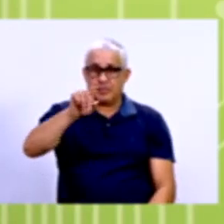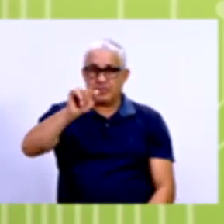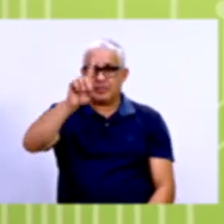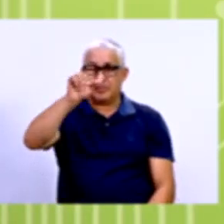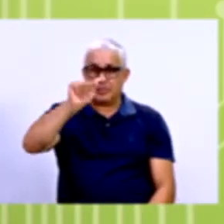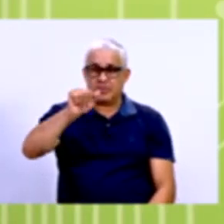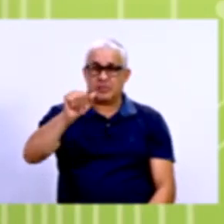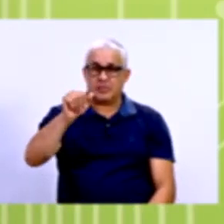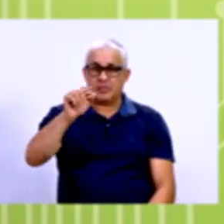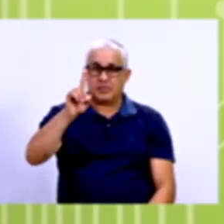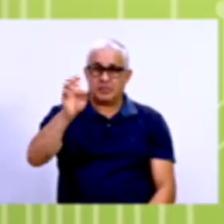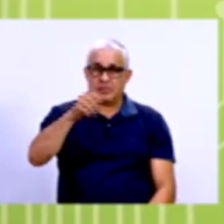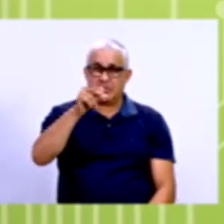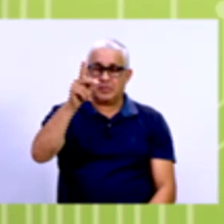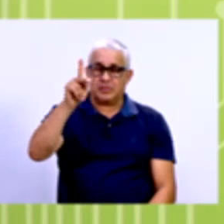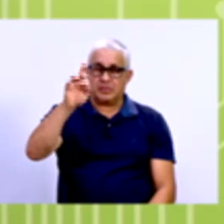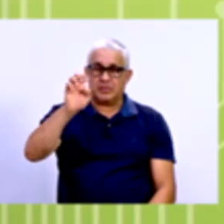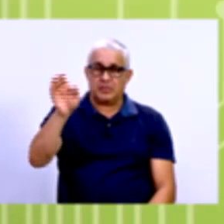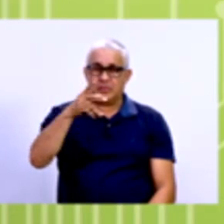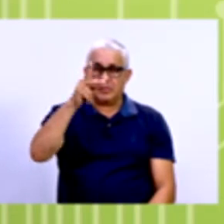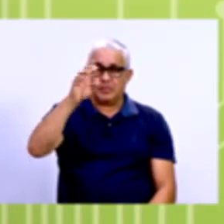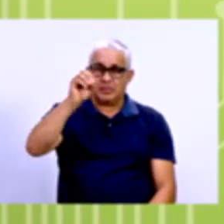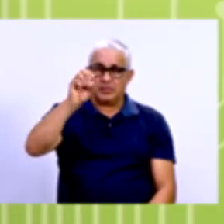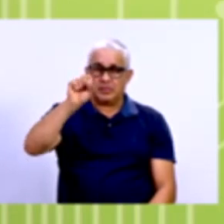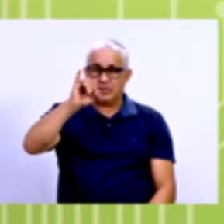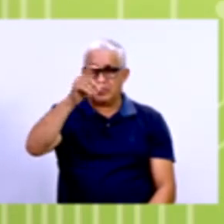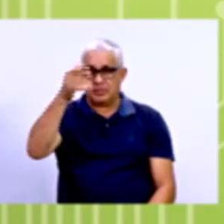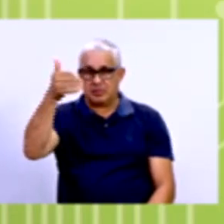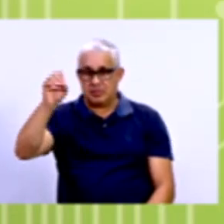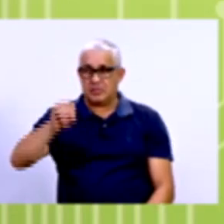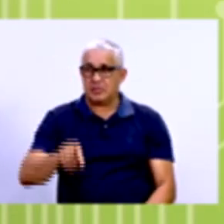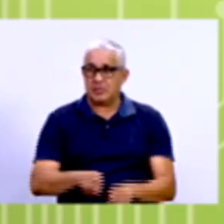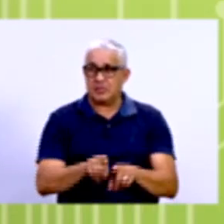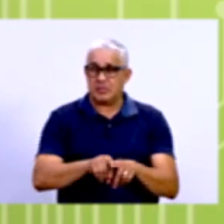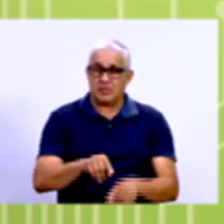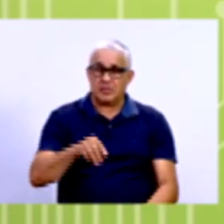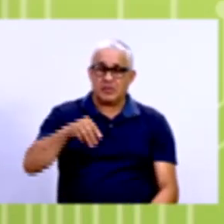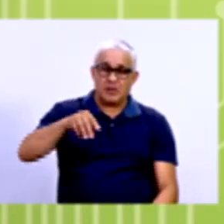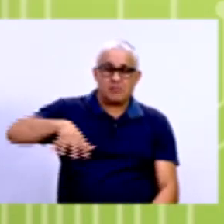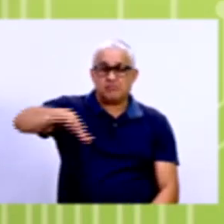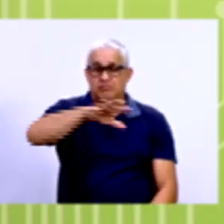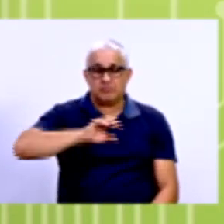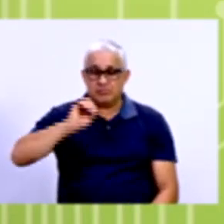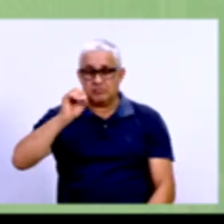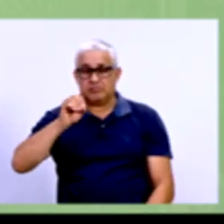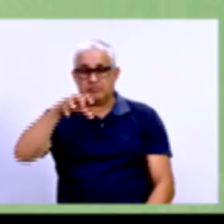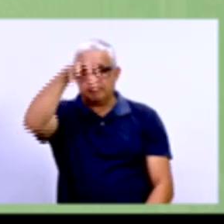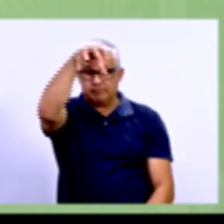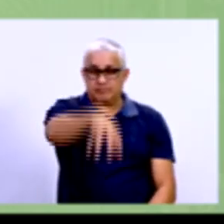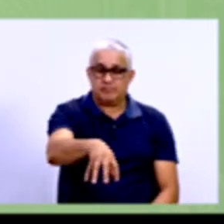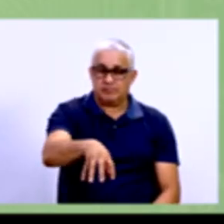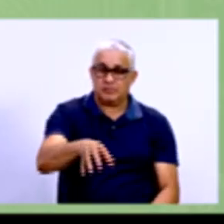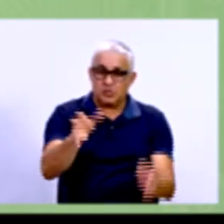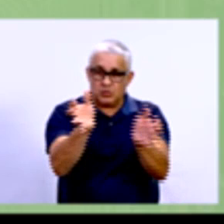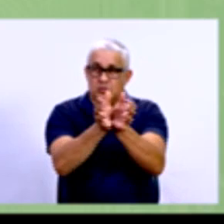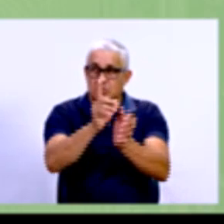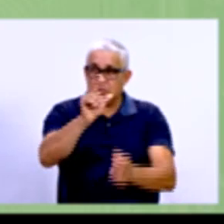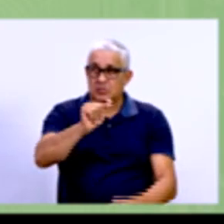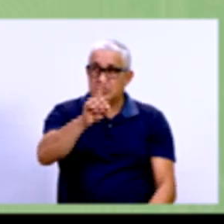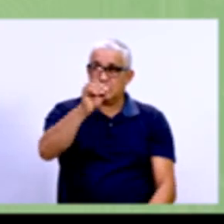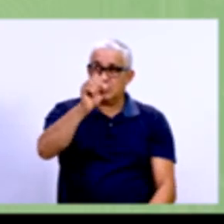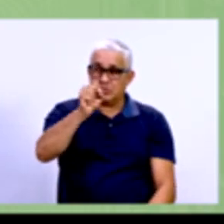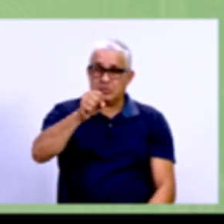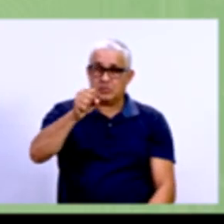medida utilizada para descrever o meio ou o centro de um conjunto de dados. A moda é definida simplesmente como o valor